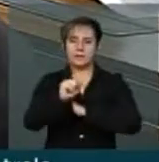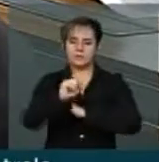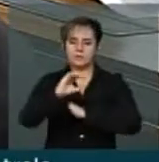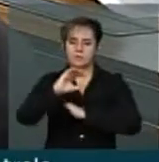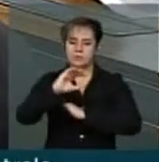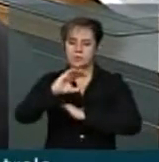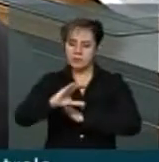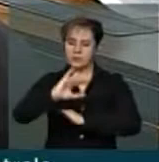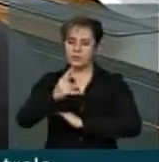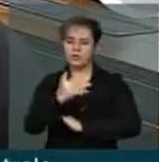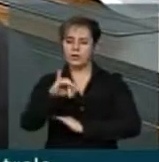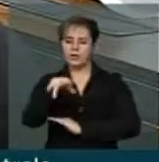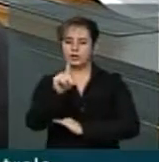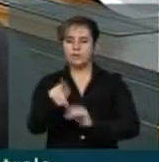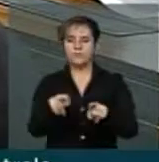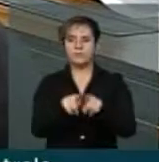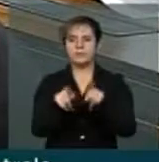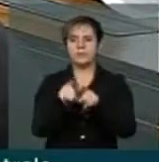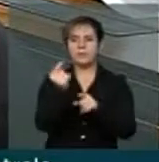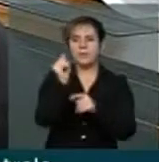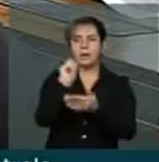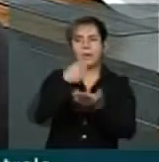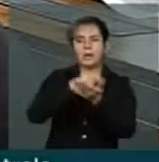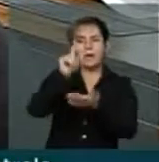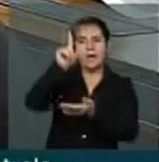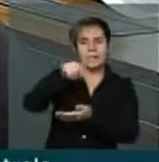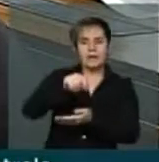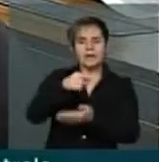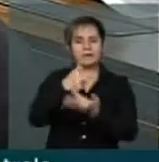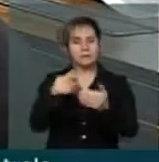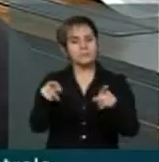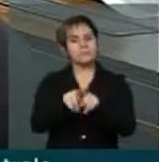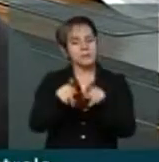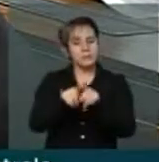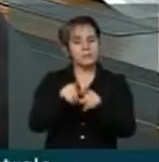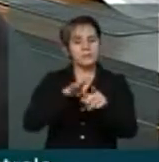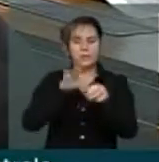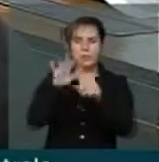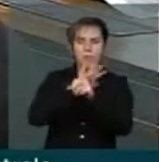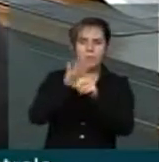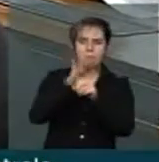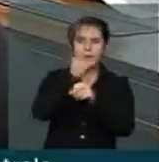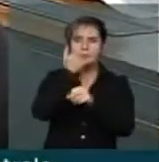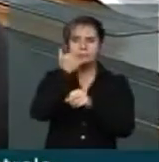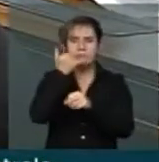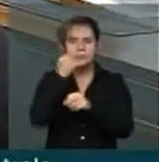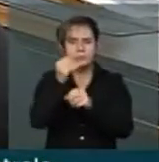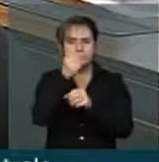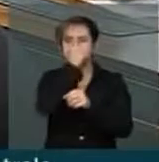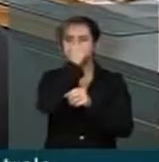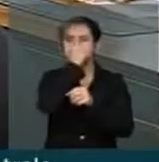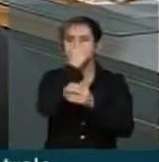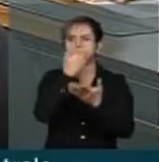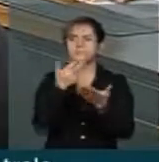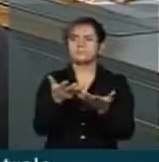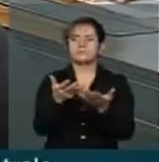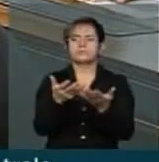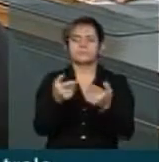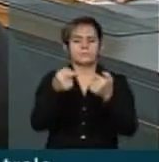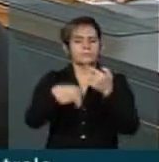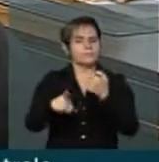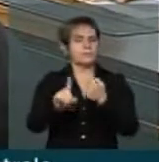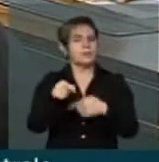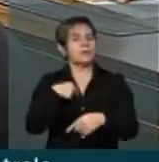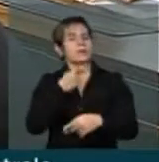do interurbano, mesmo que seja a rede própria de uma mesma, isso impacta os circuitos. Então, são esses pontos que a gente